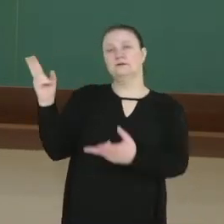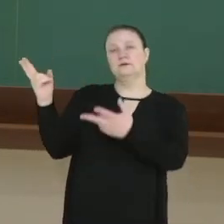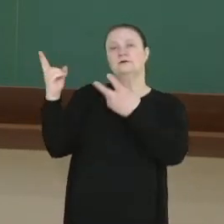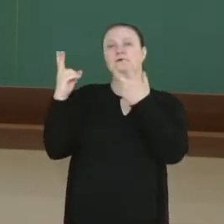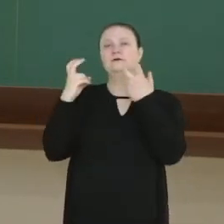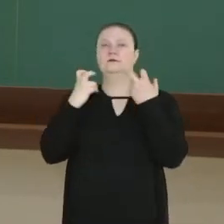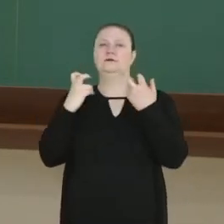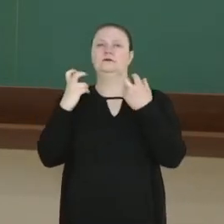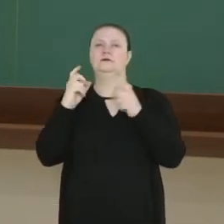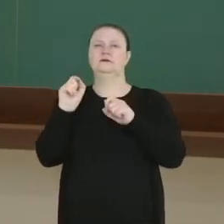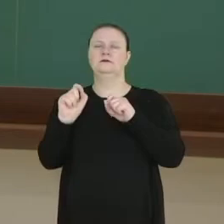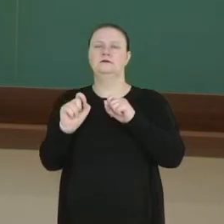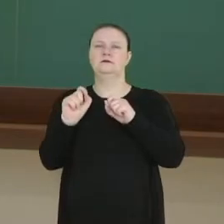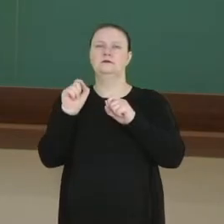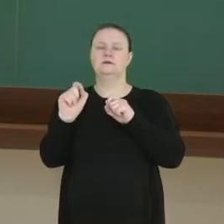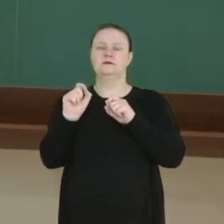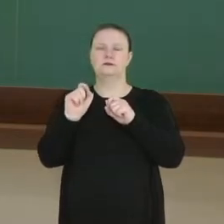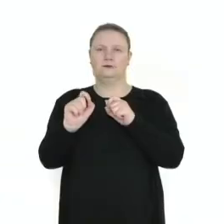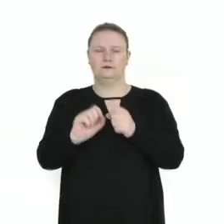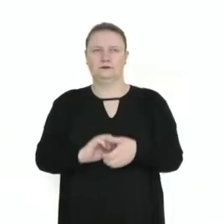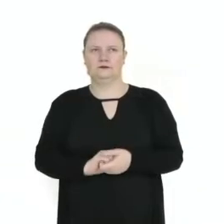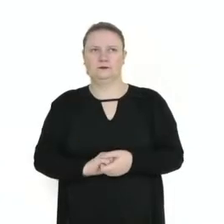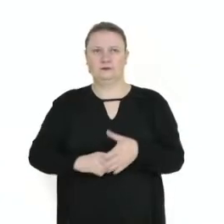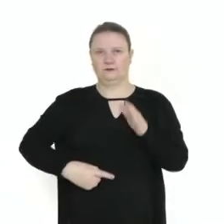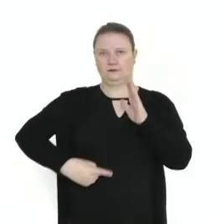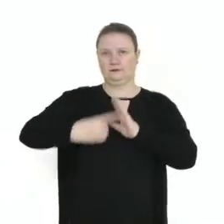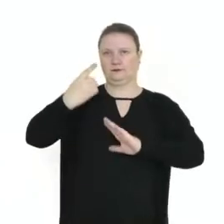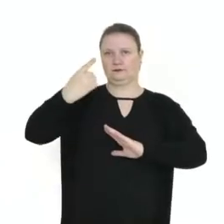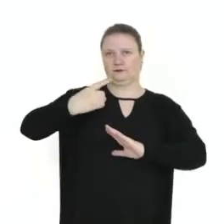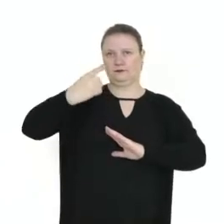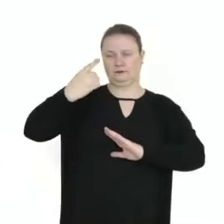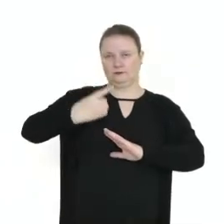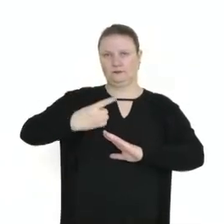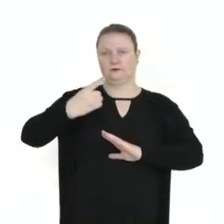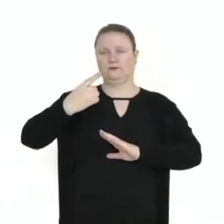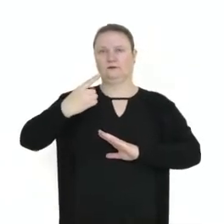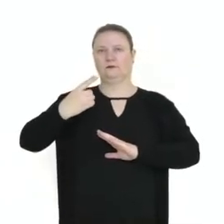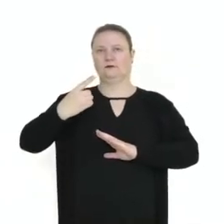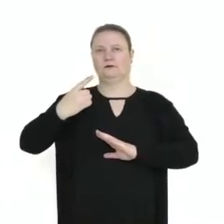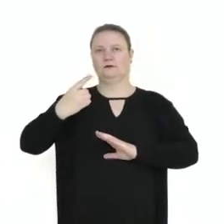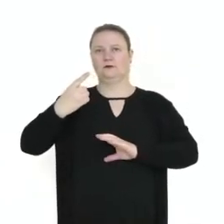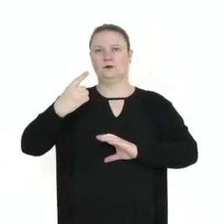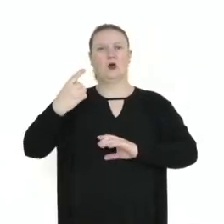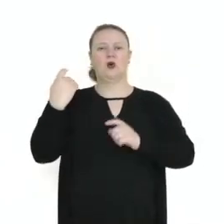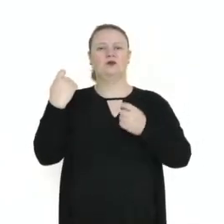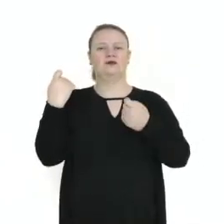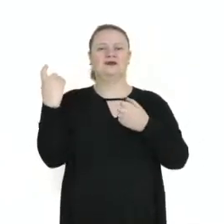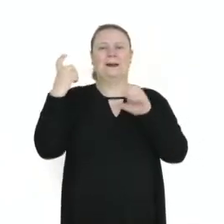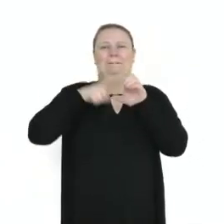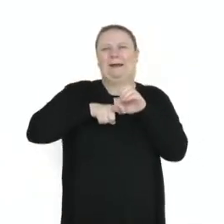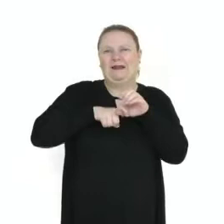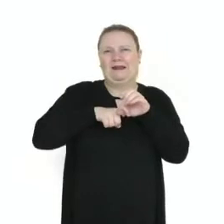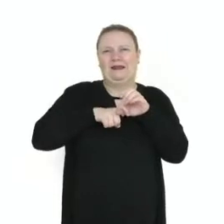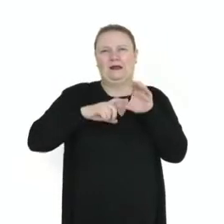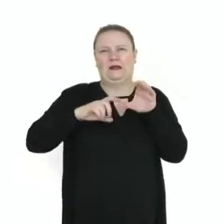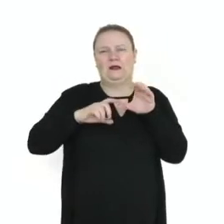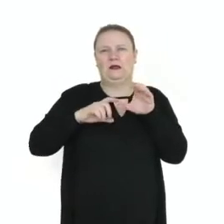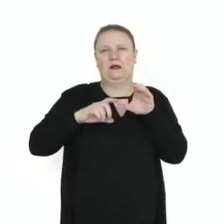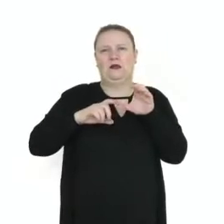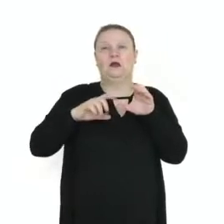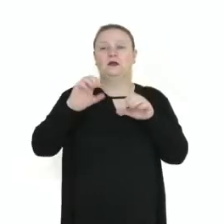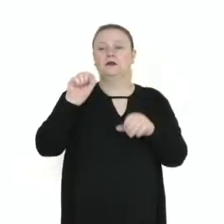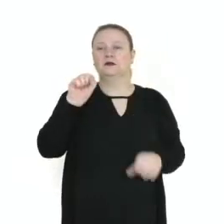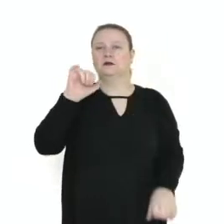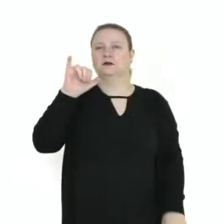às orações coordenadas são as seguintes. Primeiramente, elas não dependem sintaticamente uma das outras. Essa informação